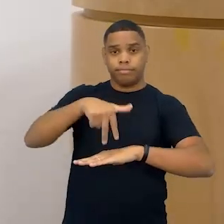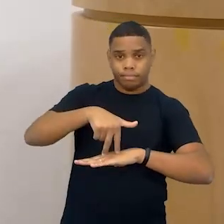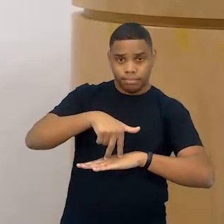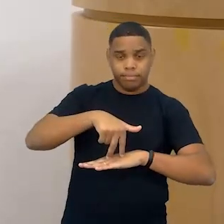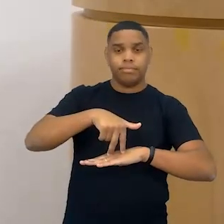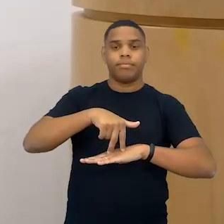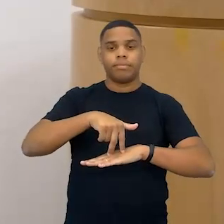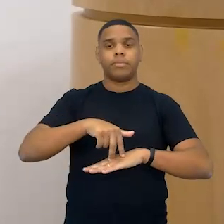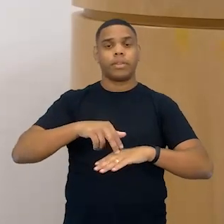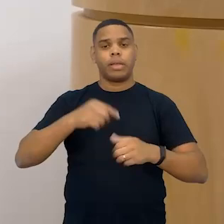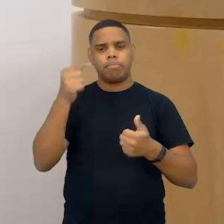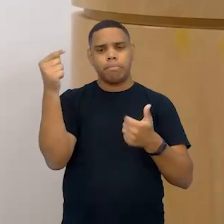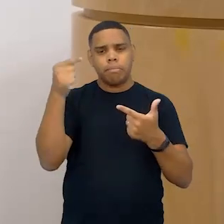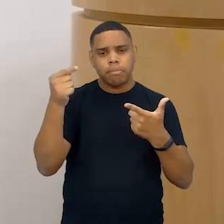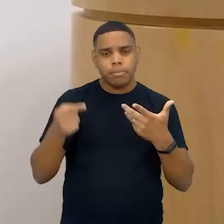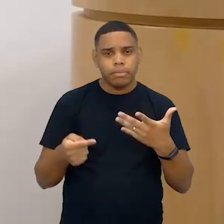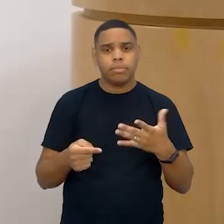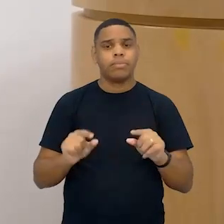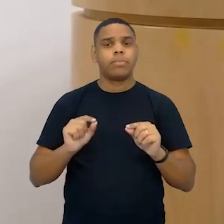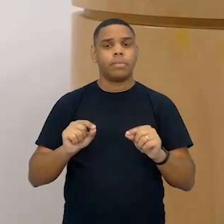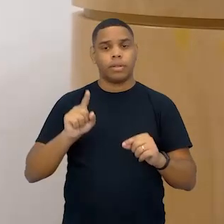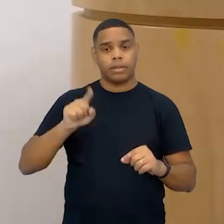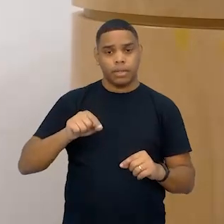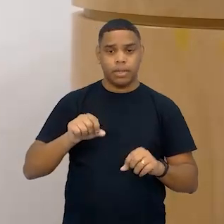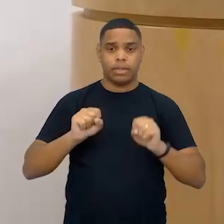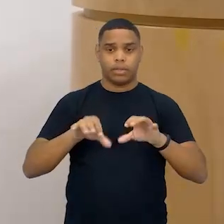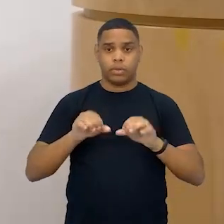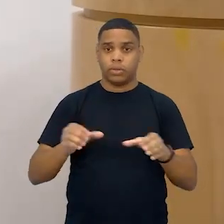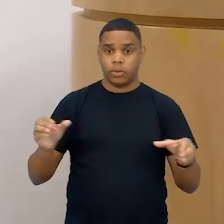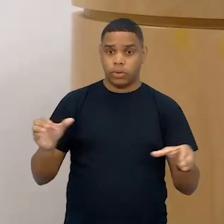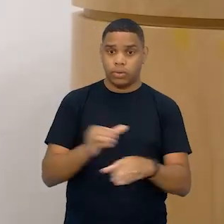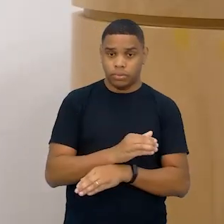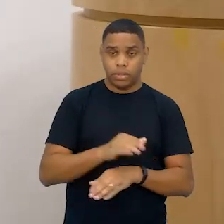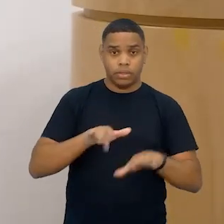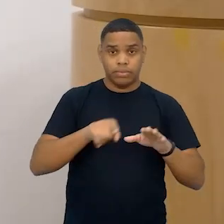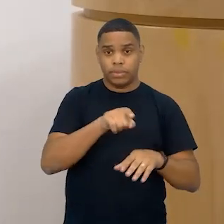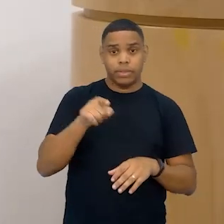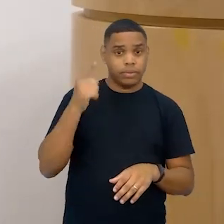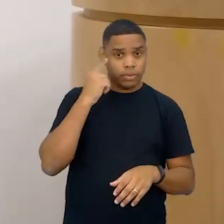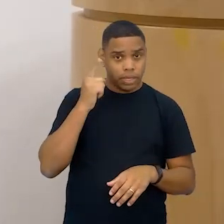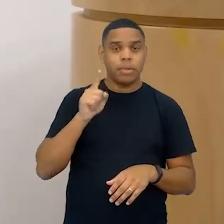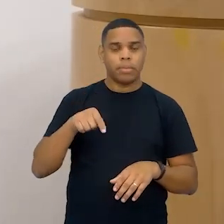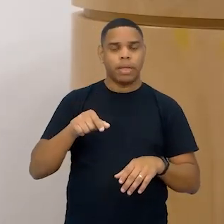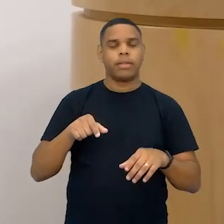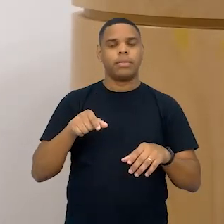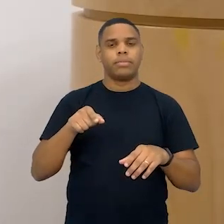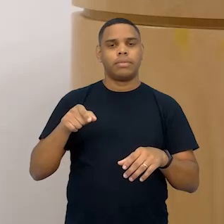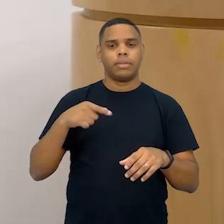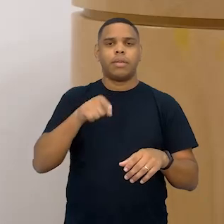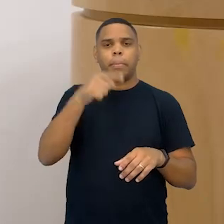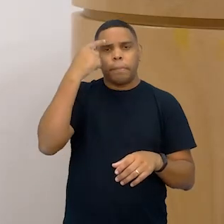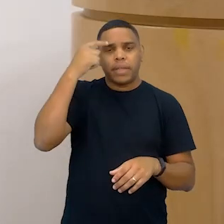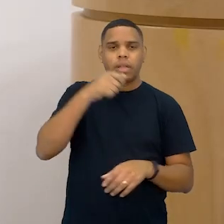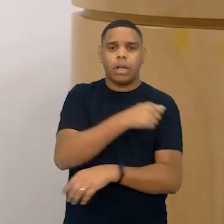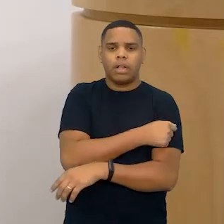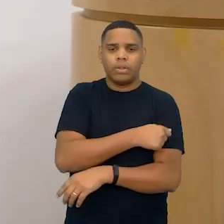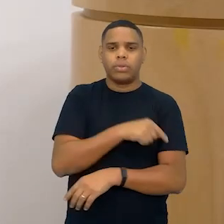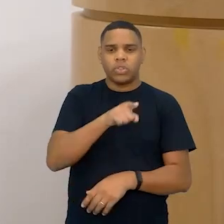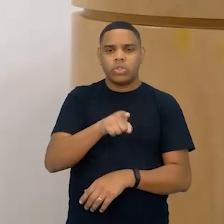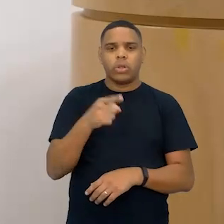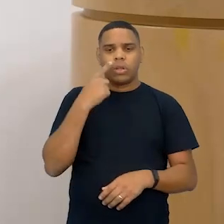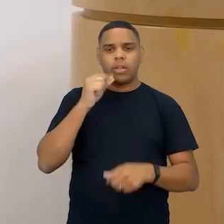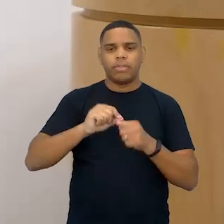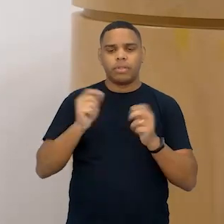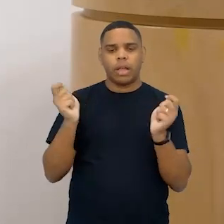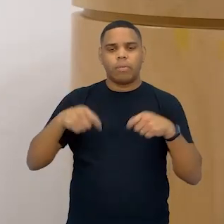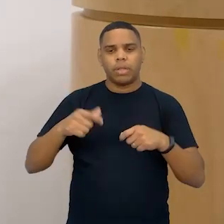protagonismo, isso tudo, ele é a educação integral, quando você não vê mais o estudante apenas como desenvolvimento